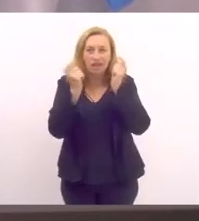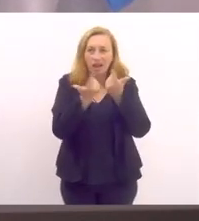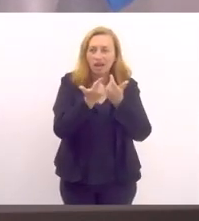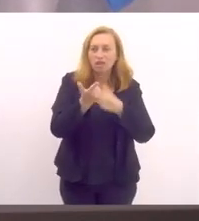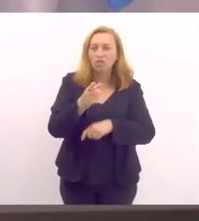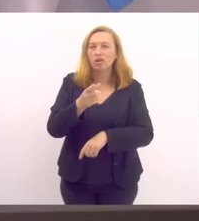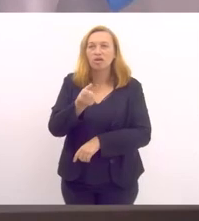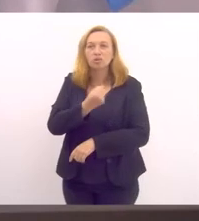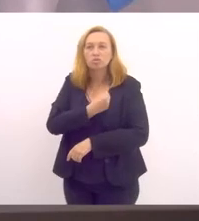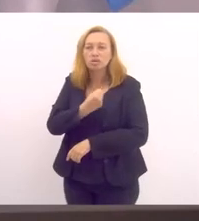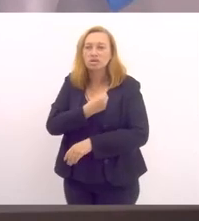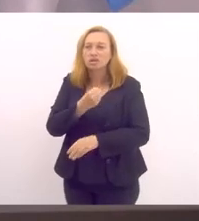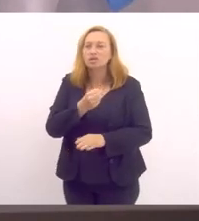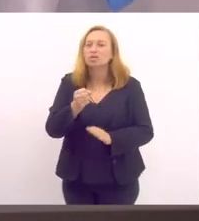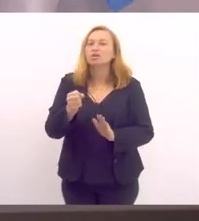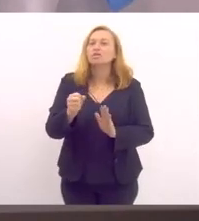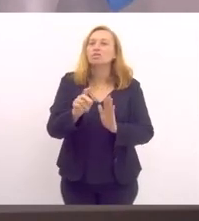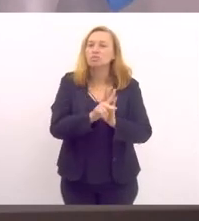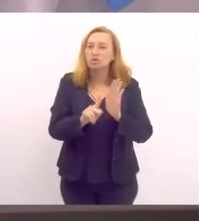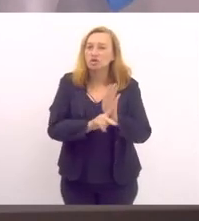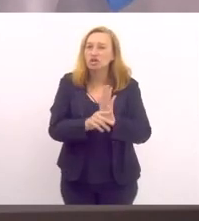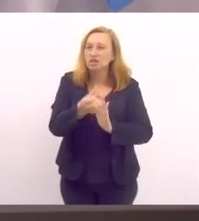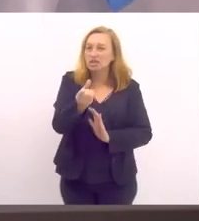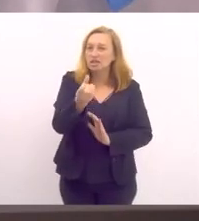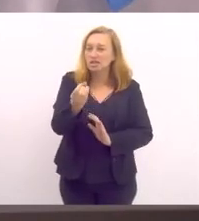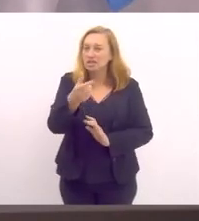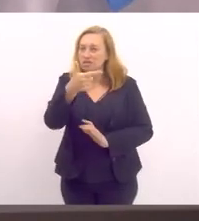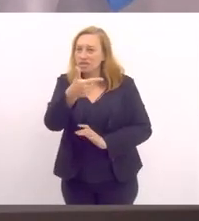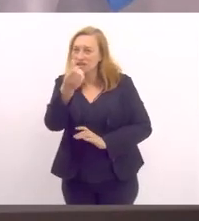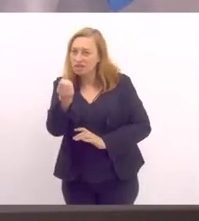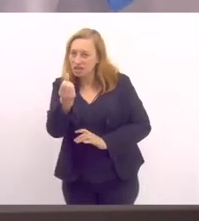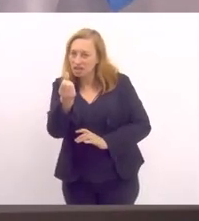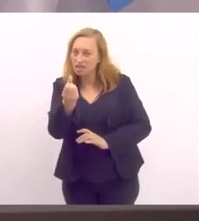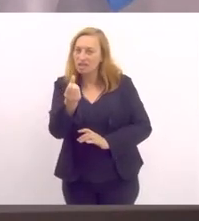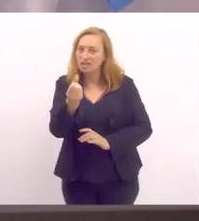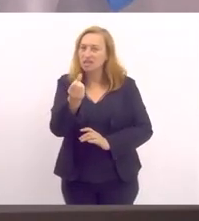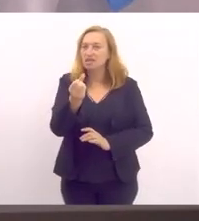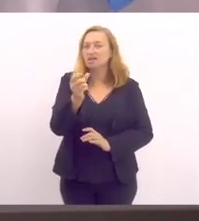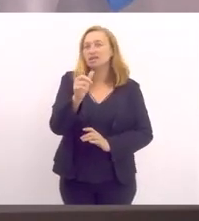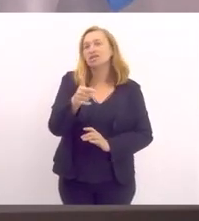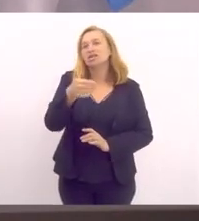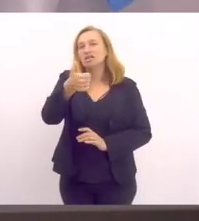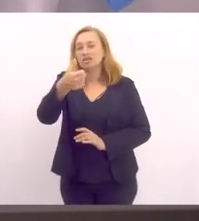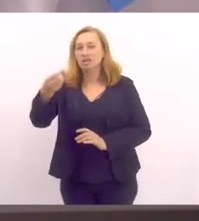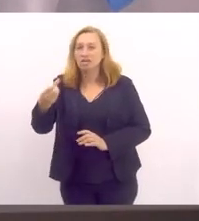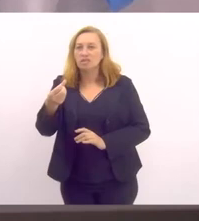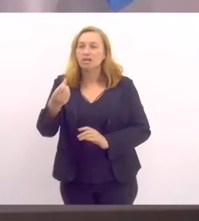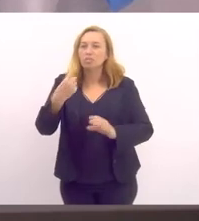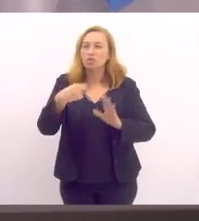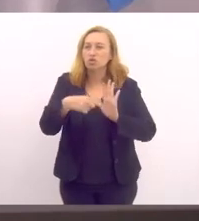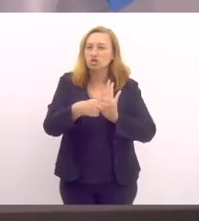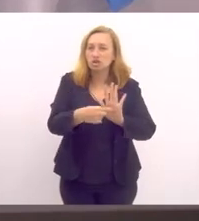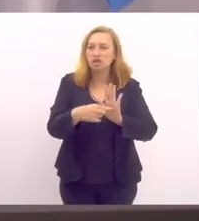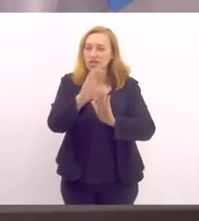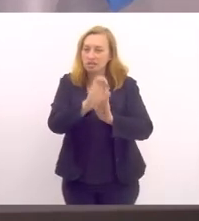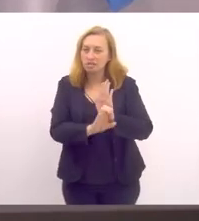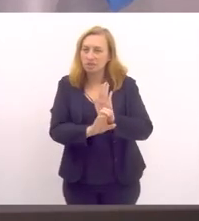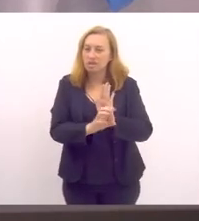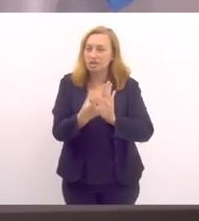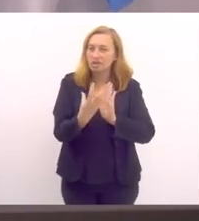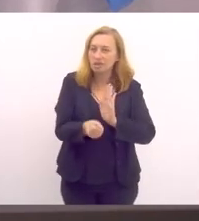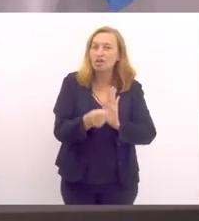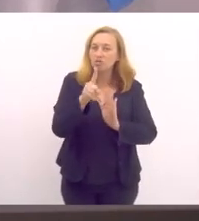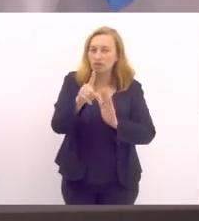numeração do projeto 6026/2022, ali também vai constar as emendas que foram recebidas. E você também que não esteve aqui, mas